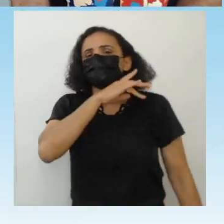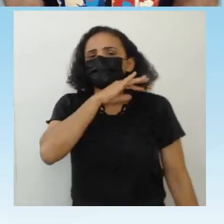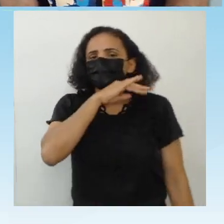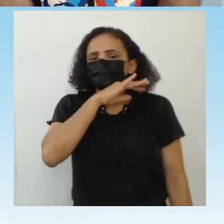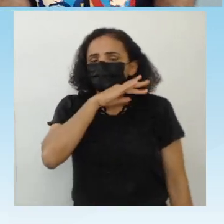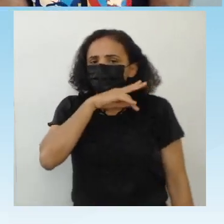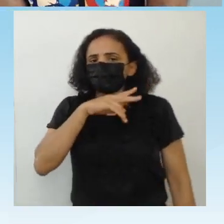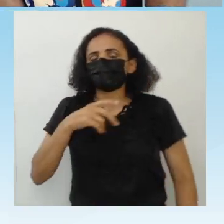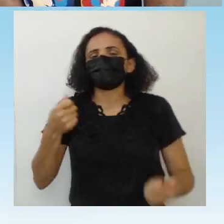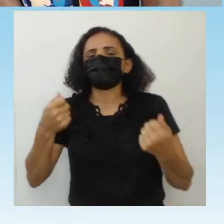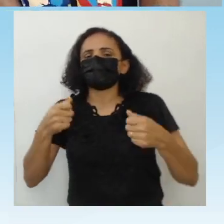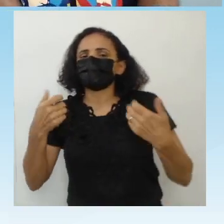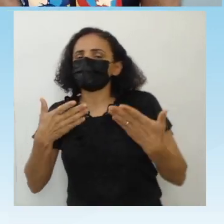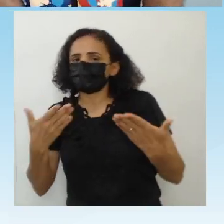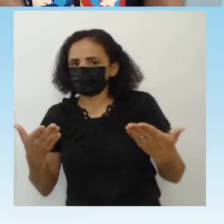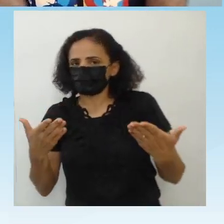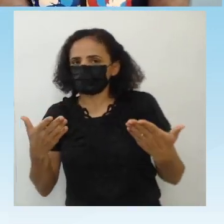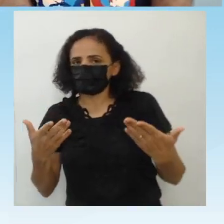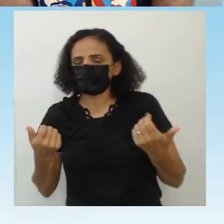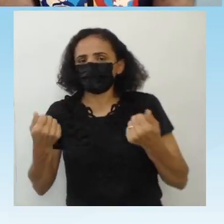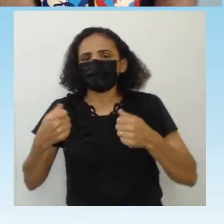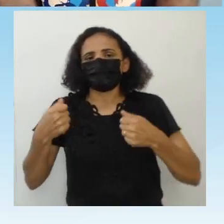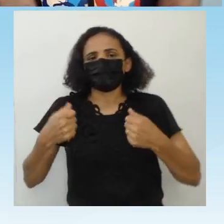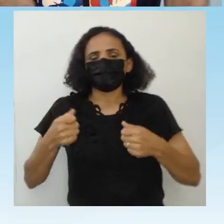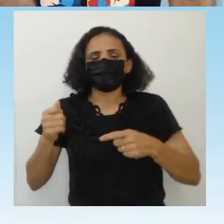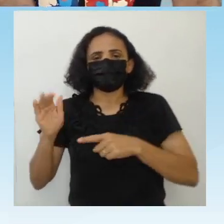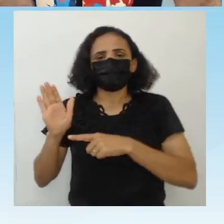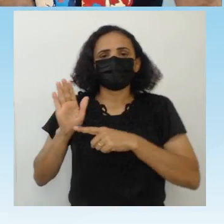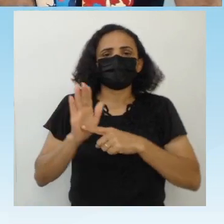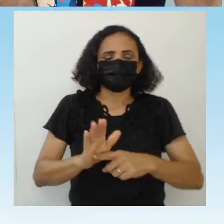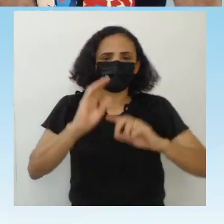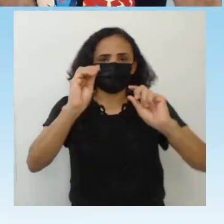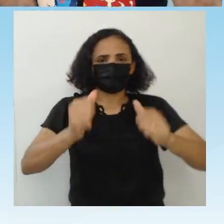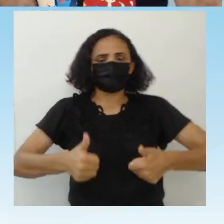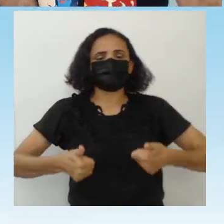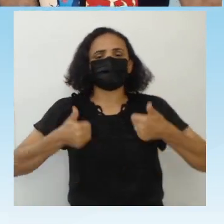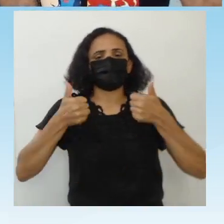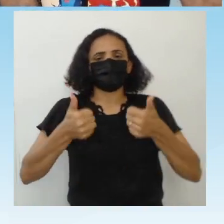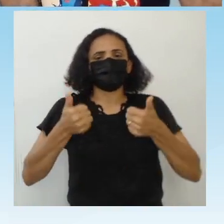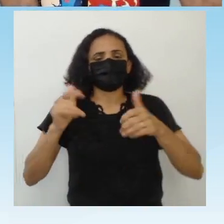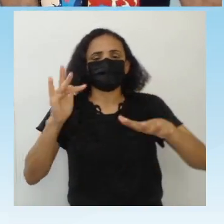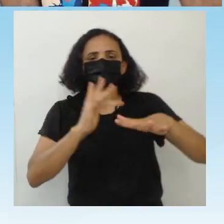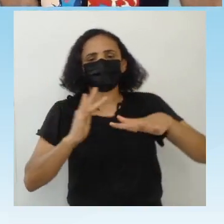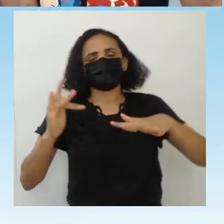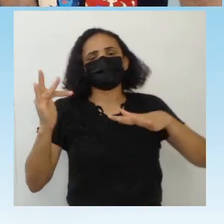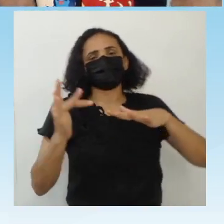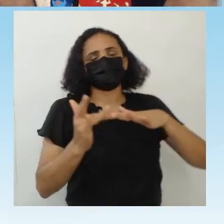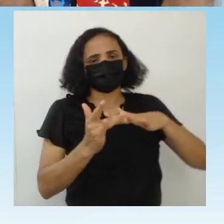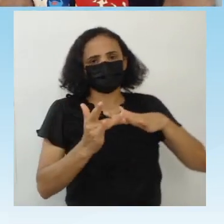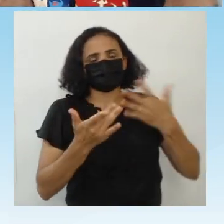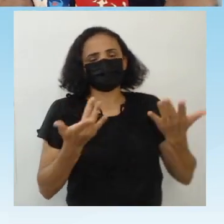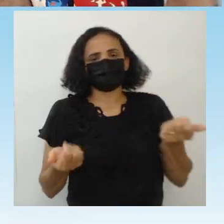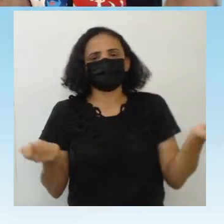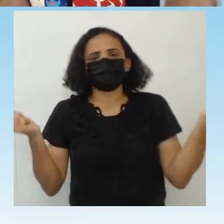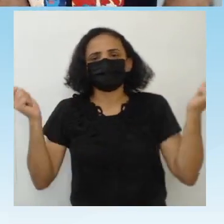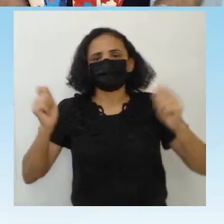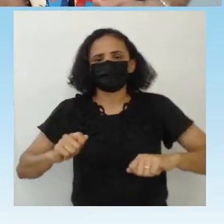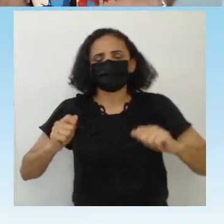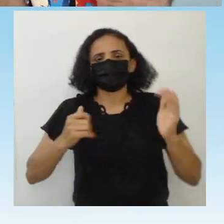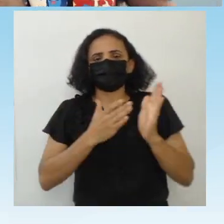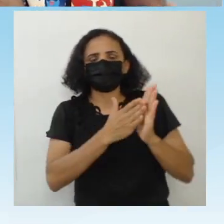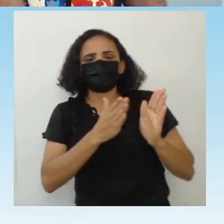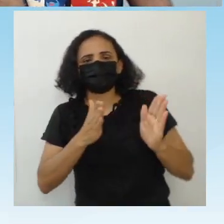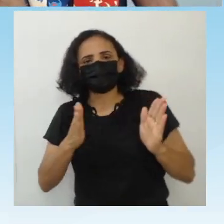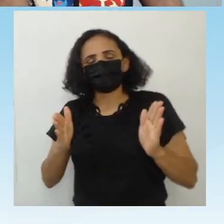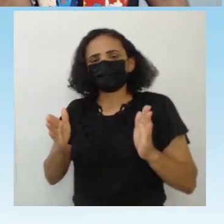certo ou errado, mas ele destaca o lado positivo das redes sociais, né? Essa capacidade que ela tem de dar